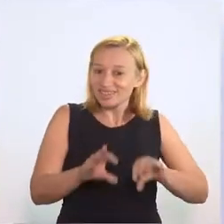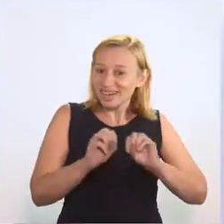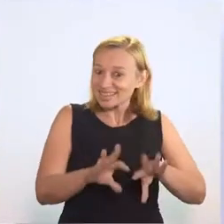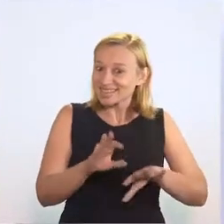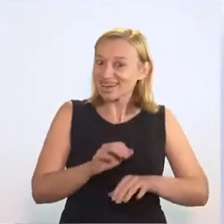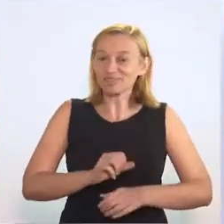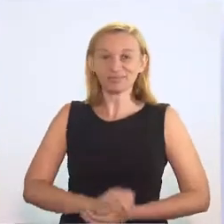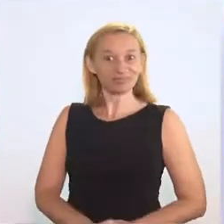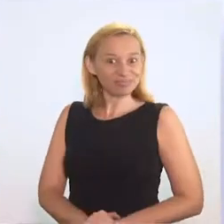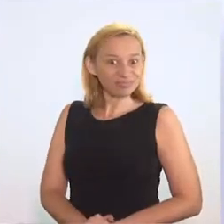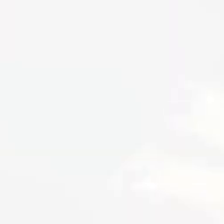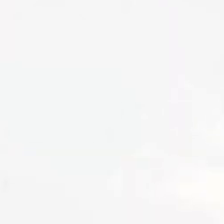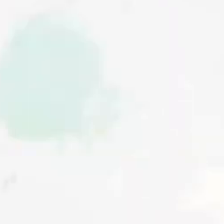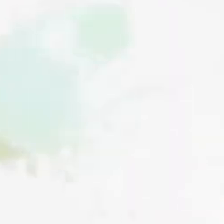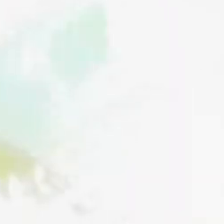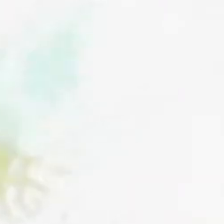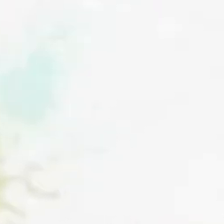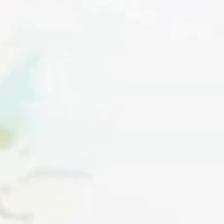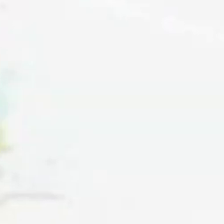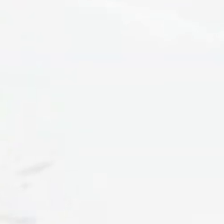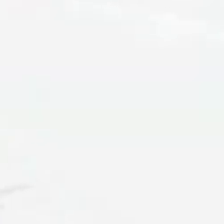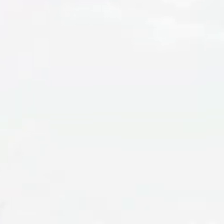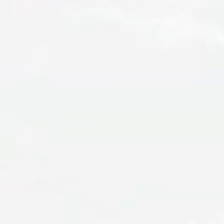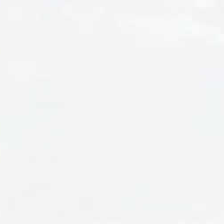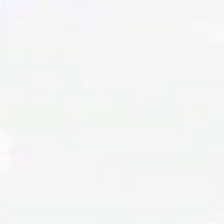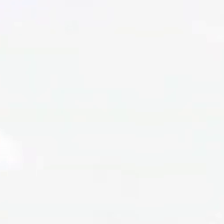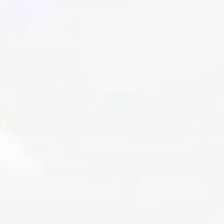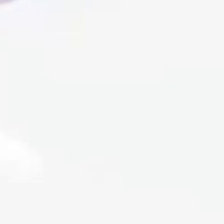o Educação!